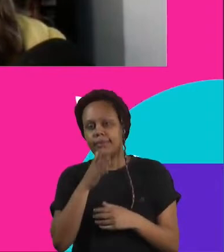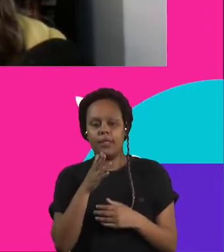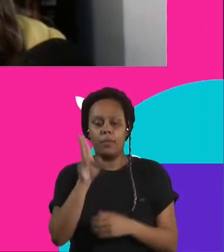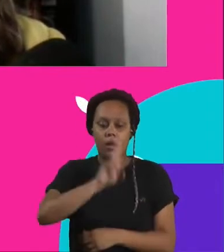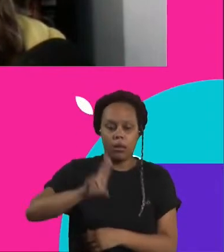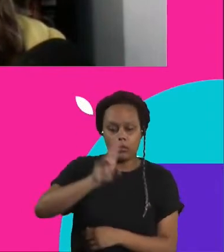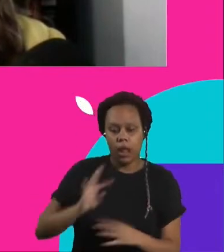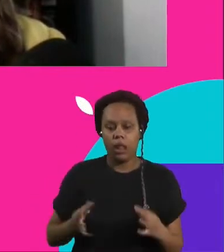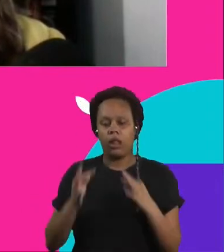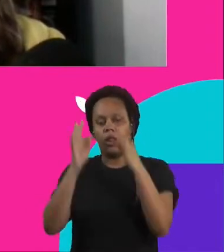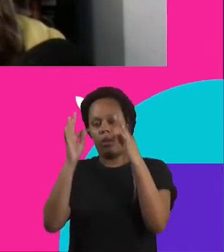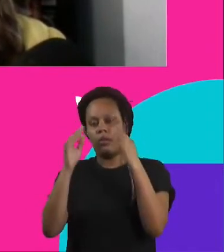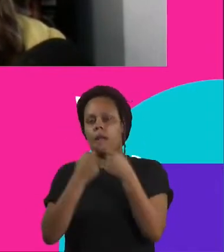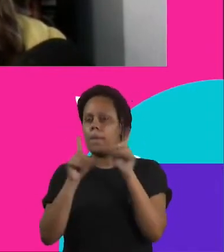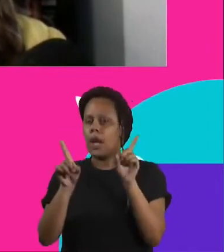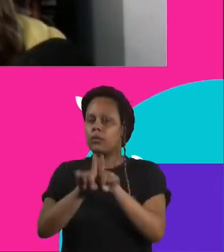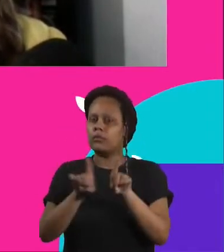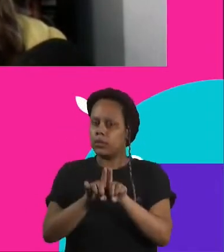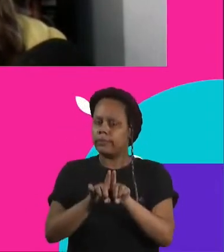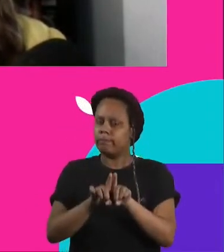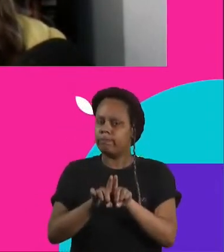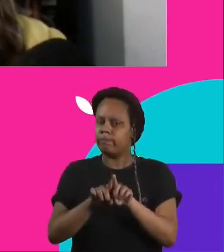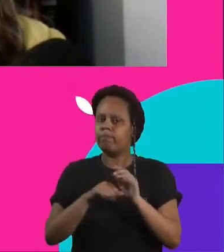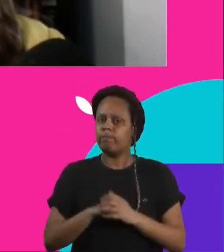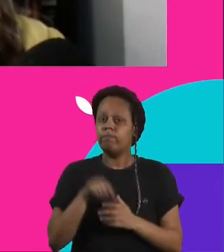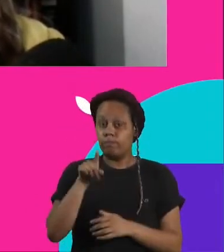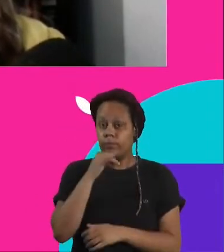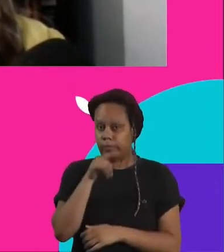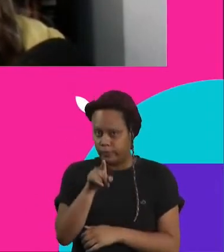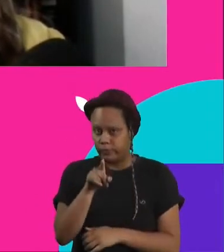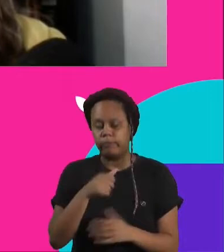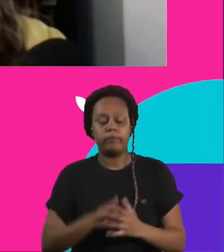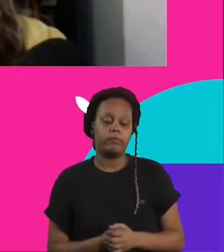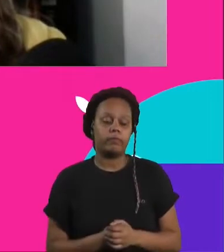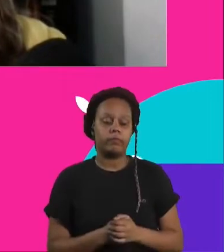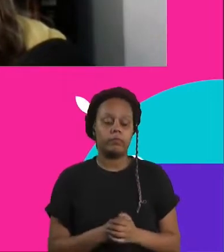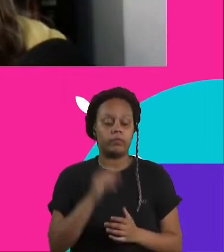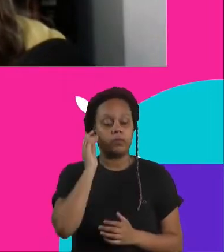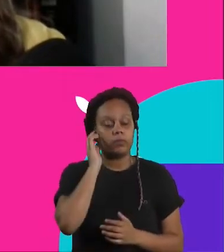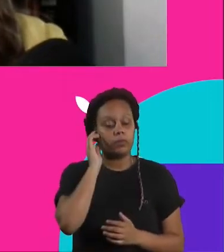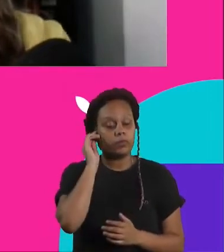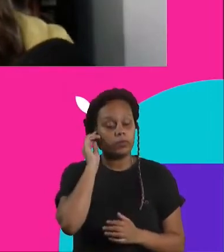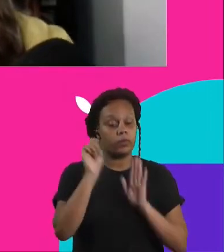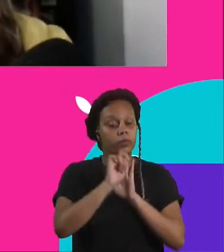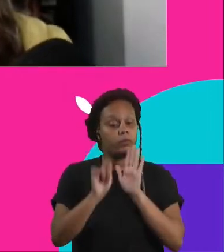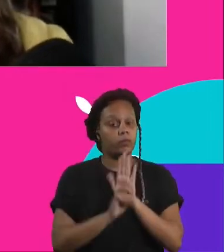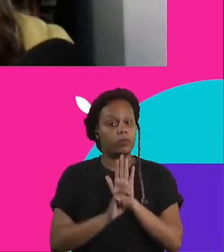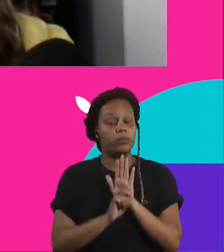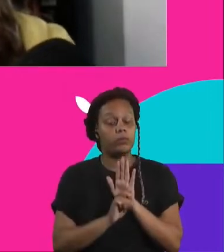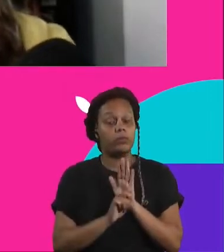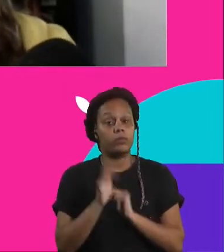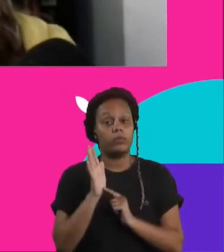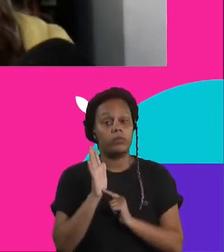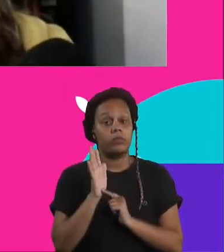dessas tecnologias em si, mas também, né, nesses casos, seja, por exemplo, como um algoritmo que vai definir, né,